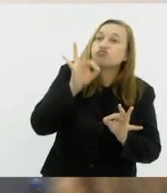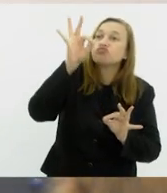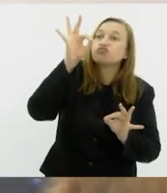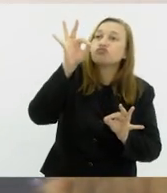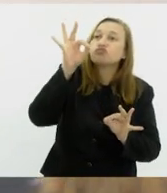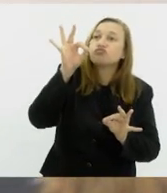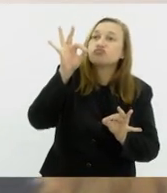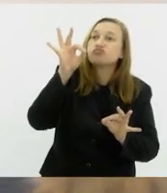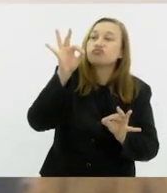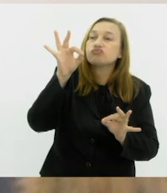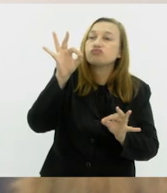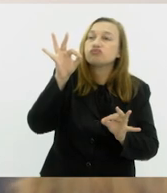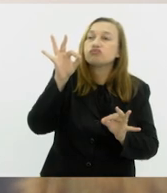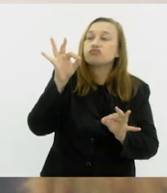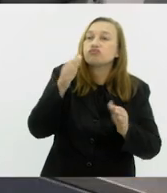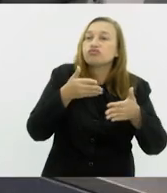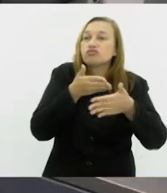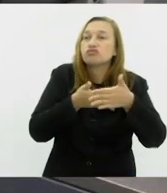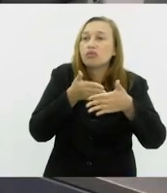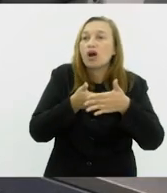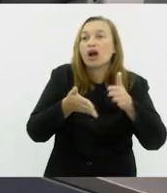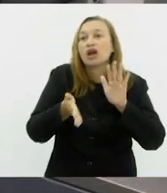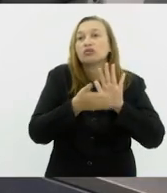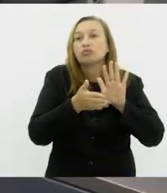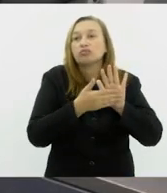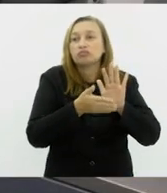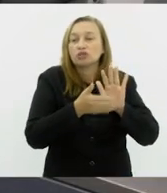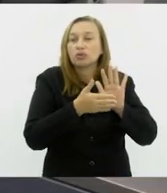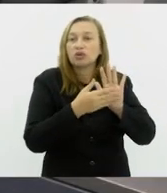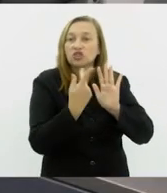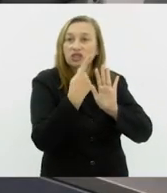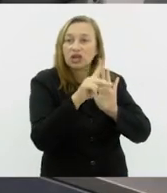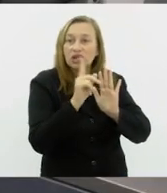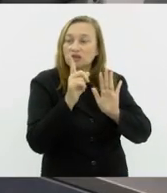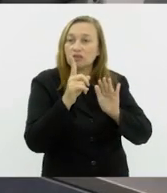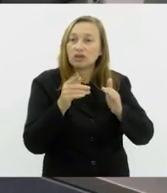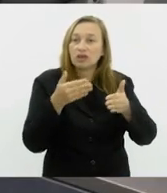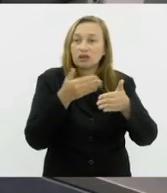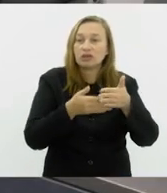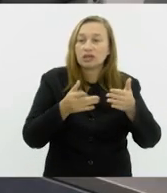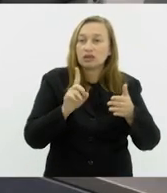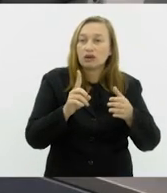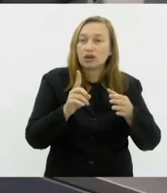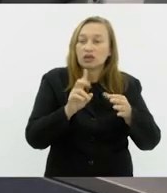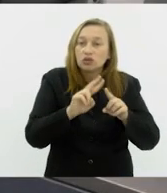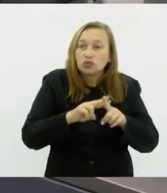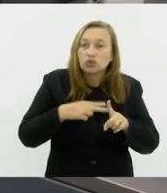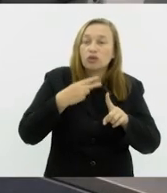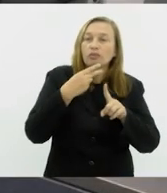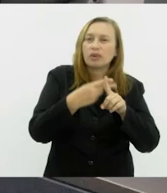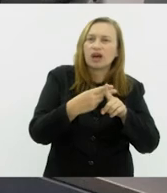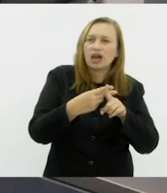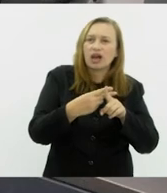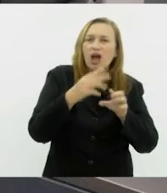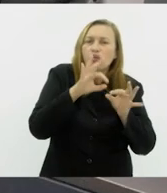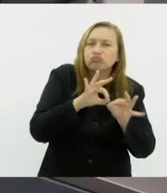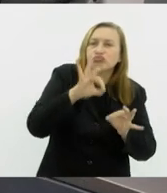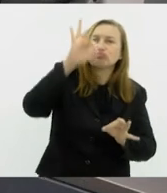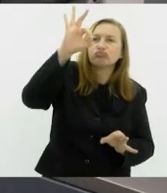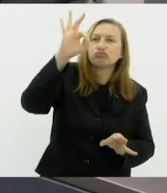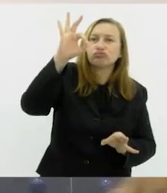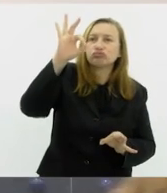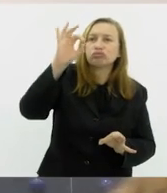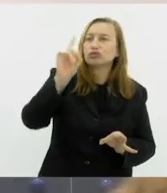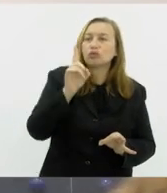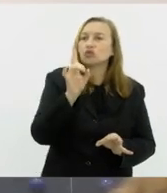Aumentar ou restringir? Restringir ou aumentar? As propostas deles são de restringir, não de aumentar. Não, aumentar também, dobrar a altura de determinadas coisas. Não são